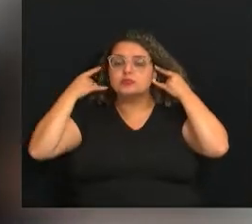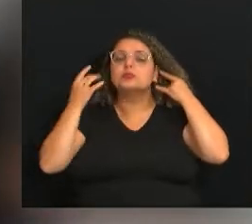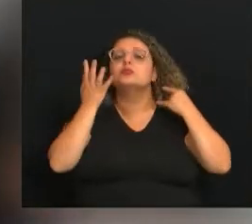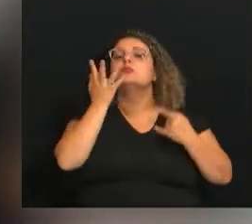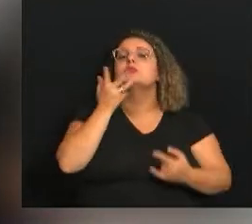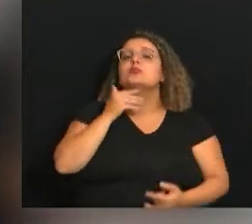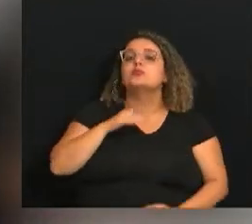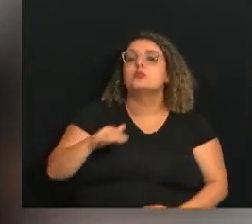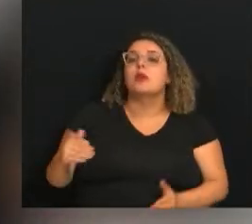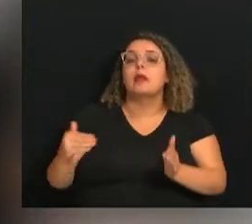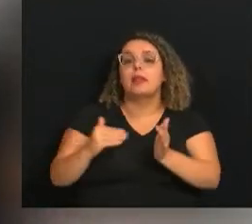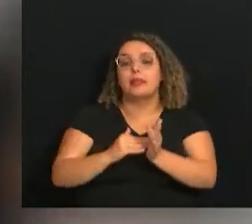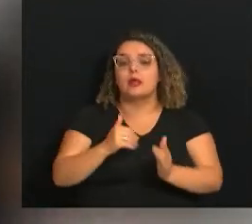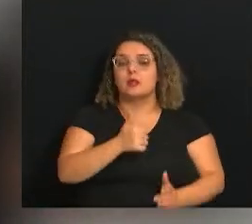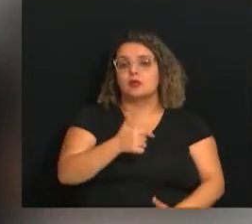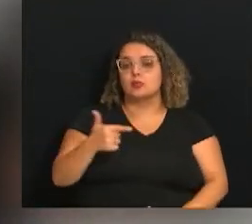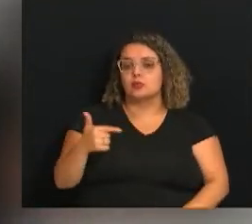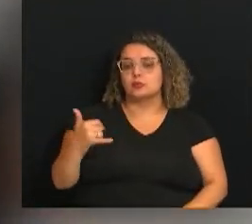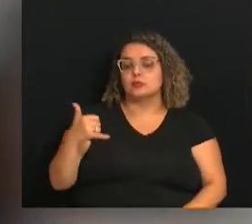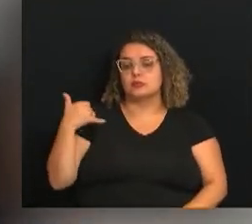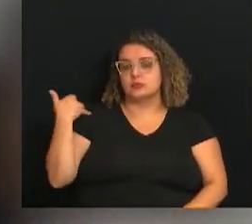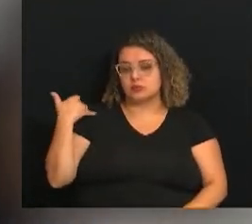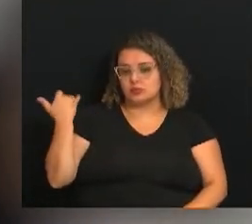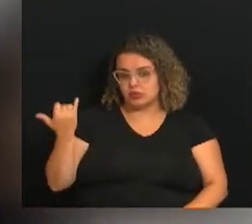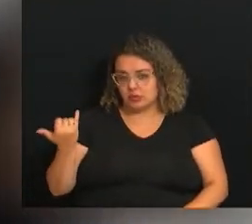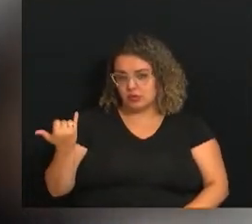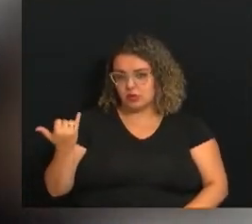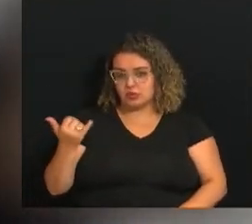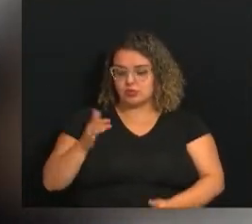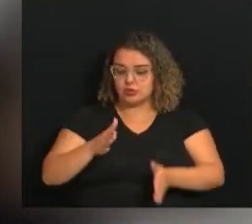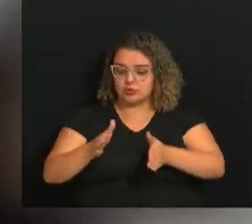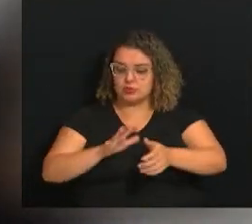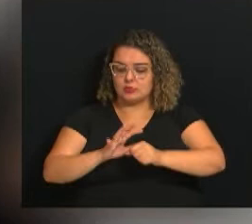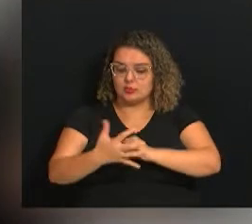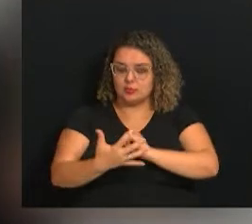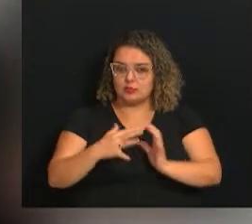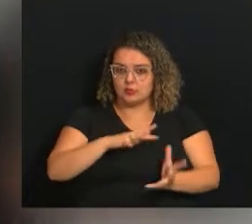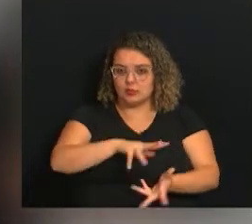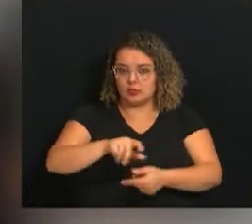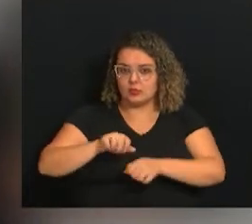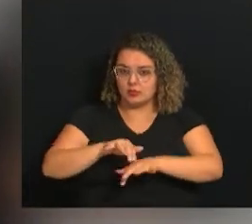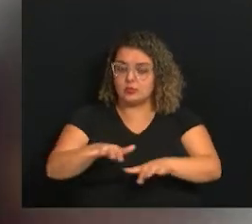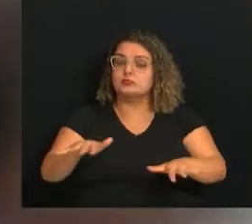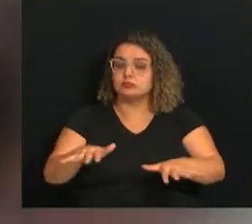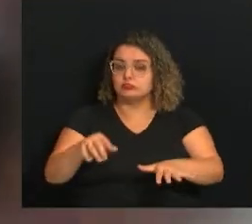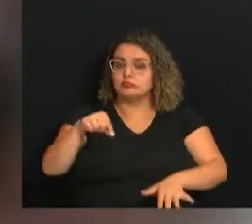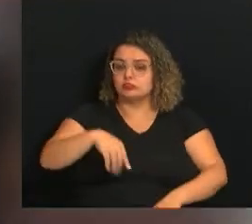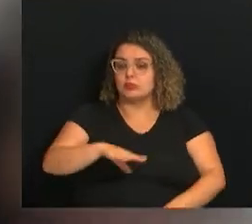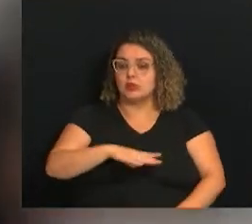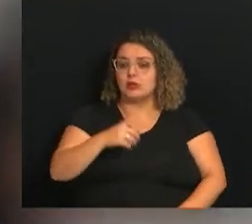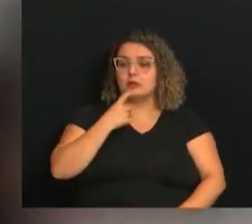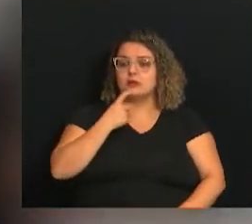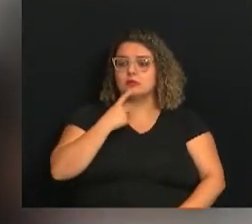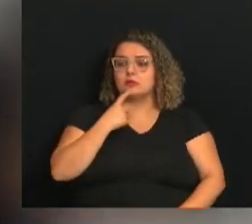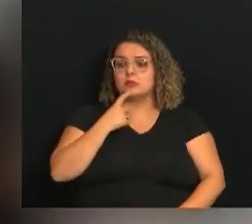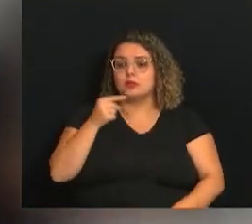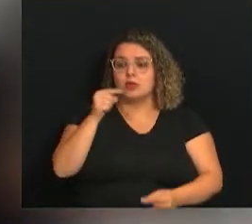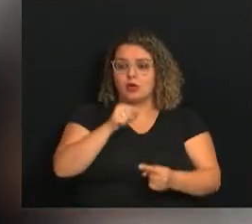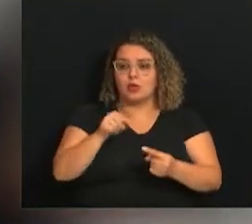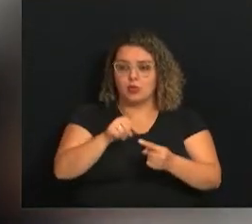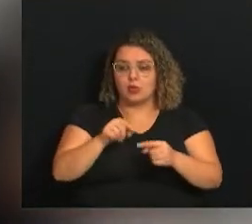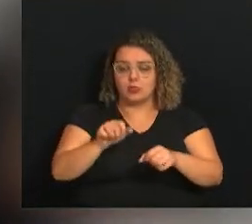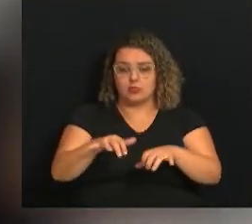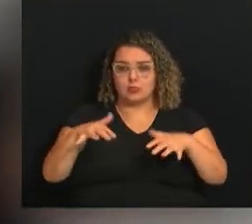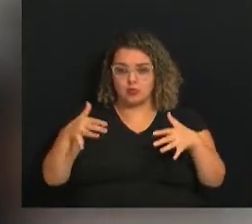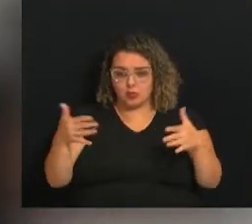12 anos durante a pandemia de Covid-19 no âmbito do município de Campinas. O nosso objetivo da audiência